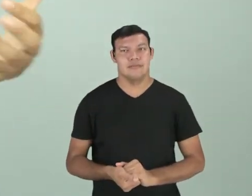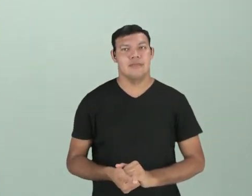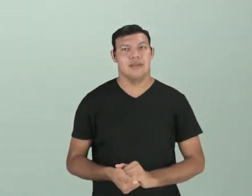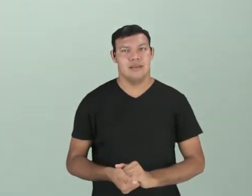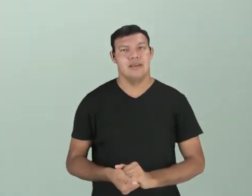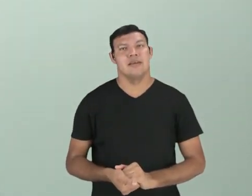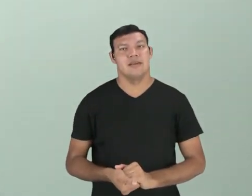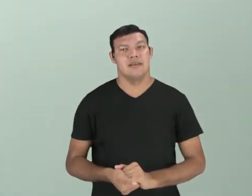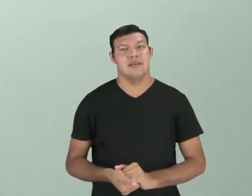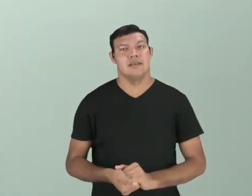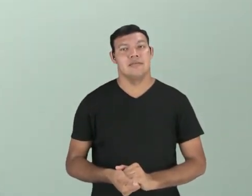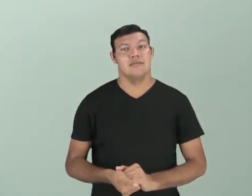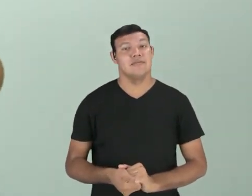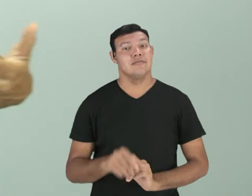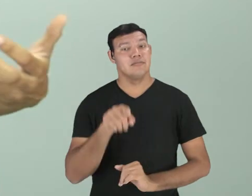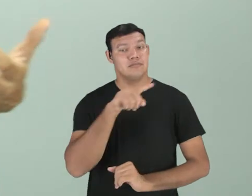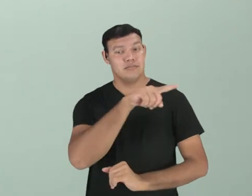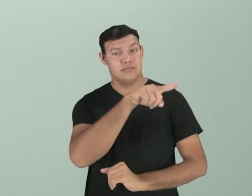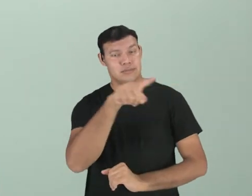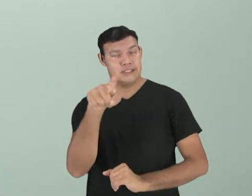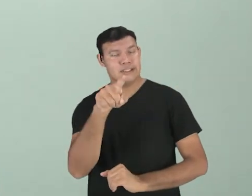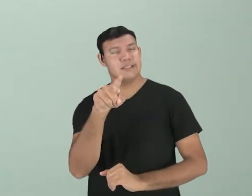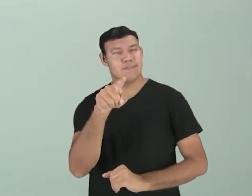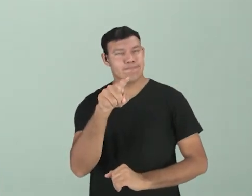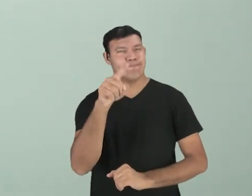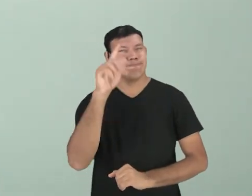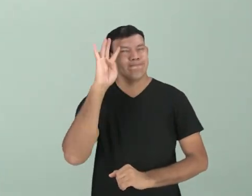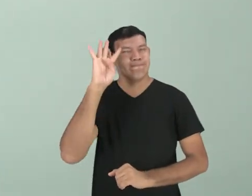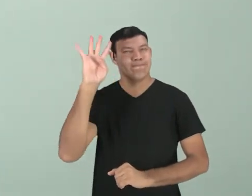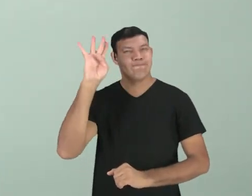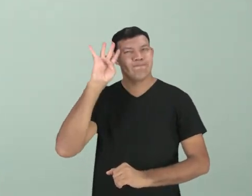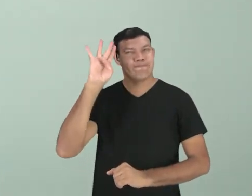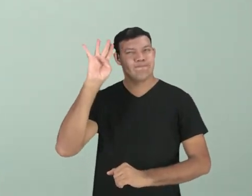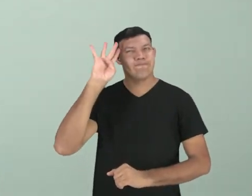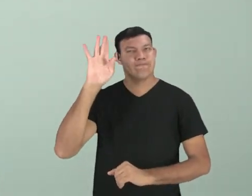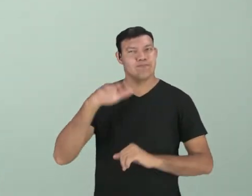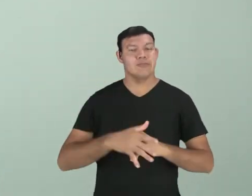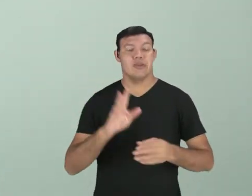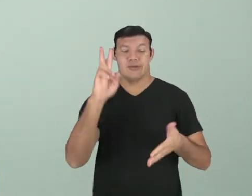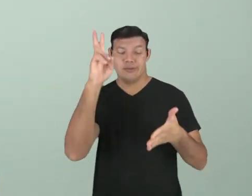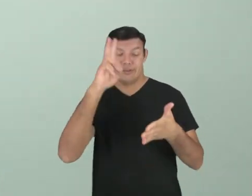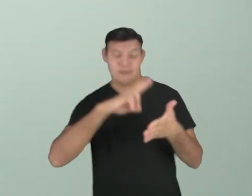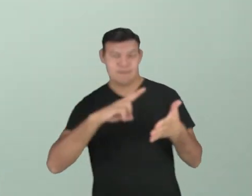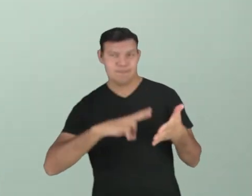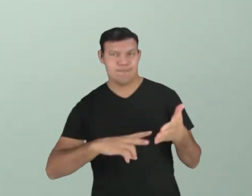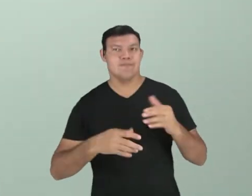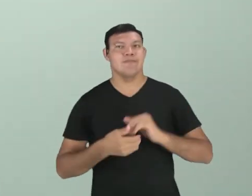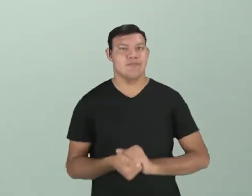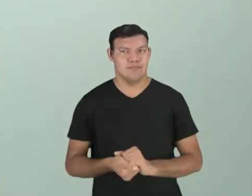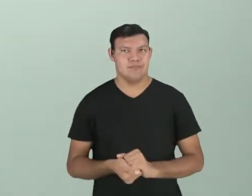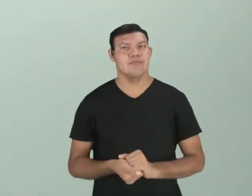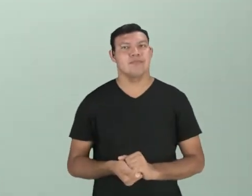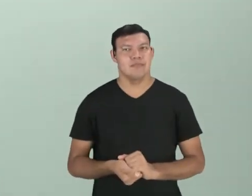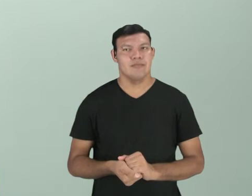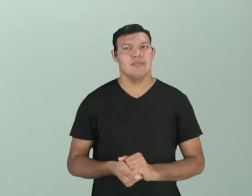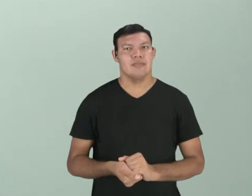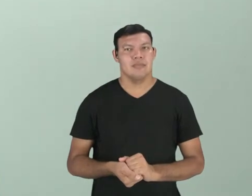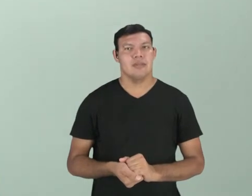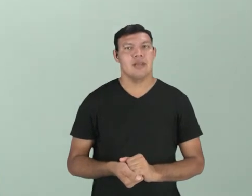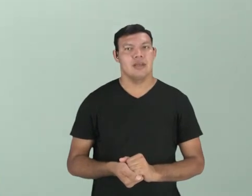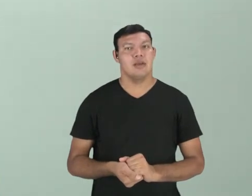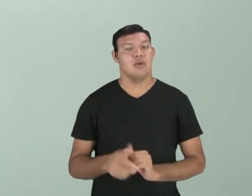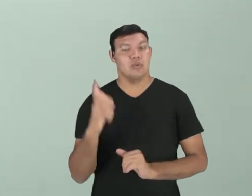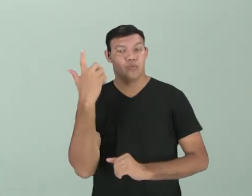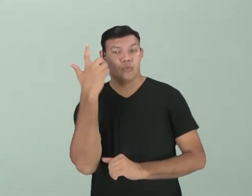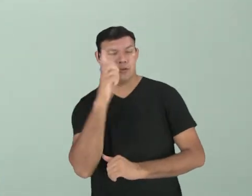consegue te explicar, que você visualize. É isso que o leitor quer de você, que ele